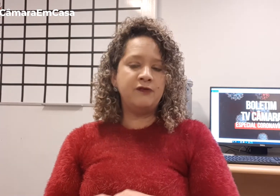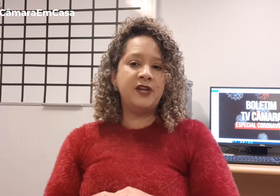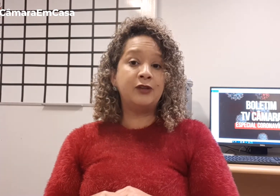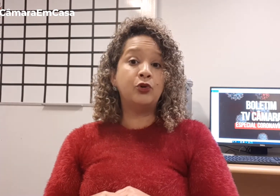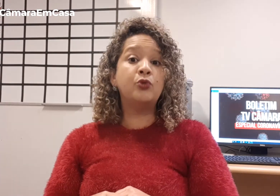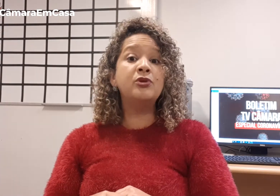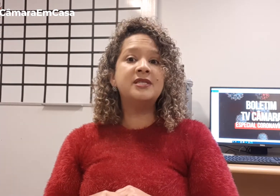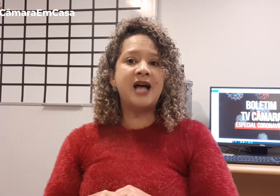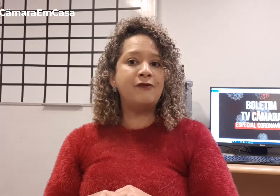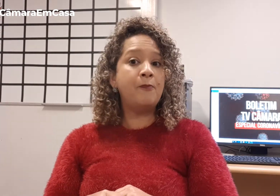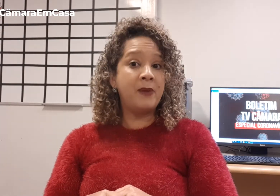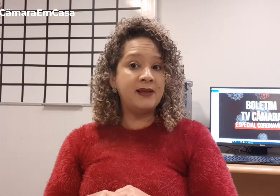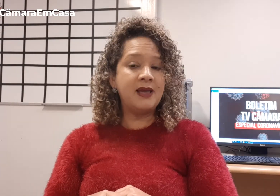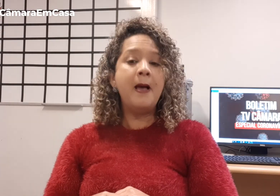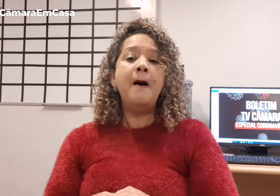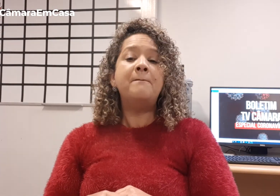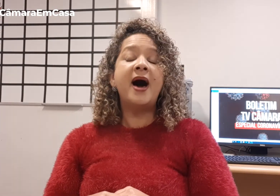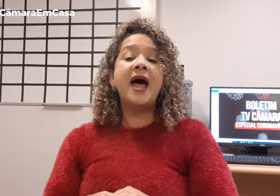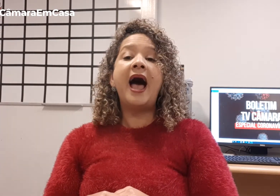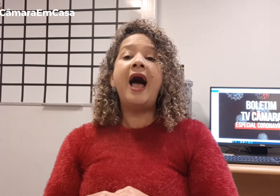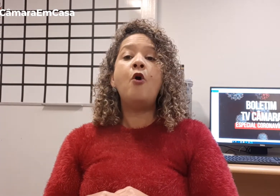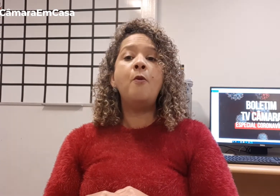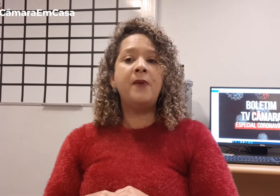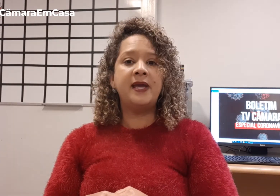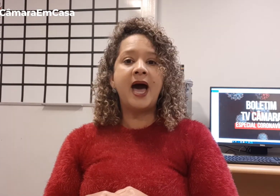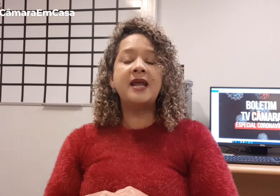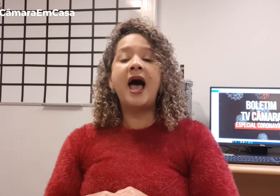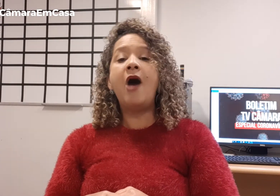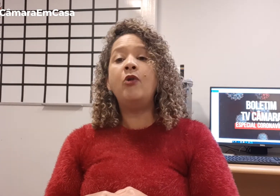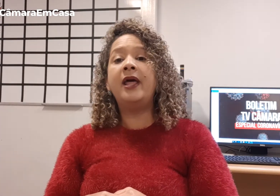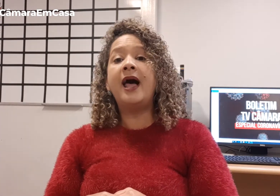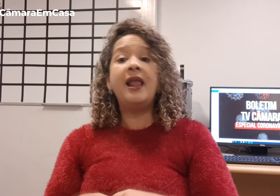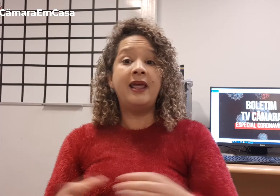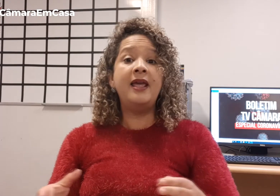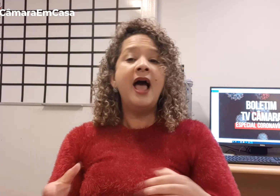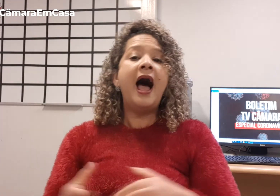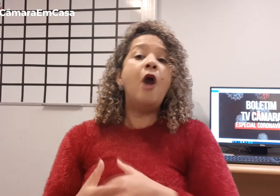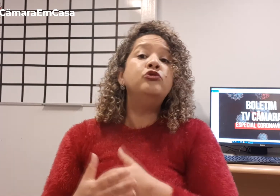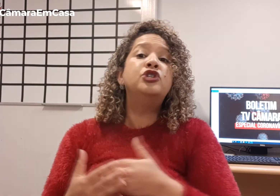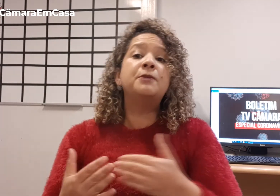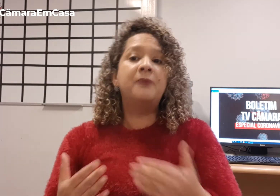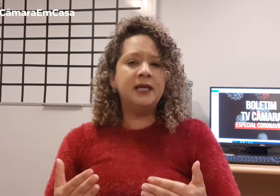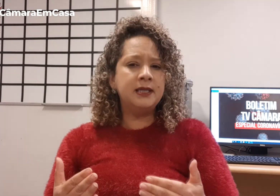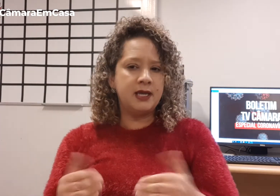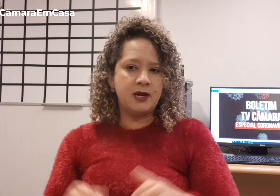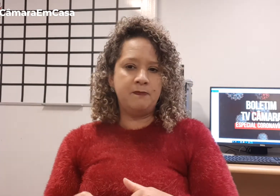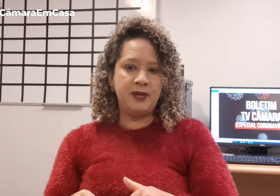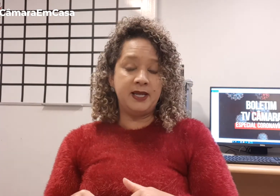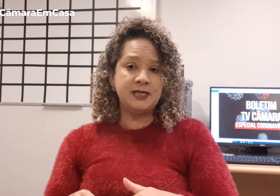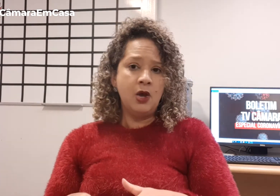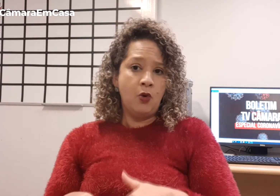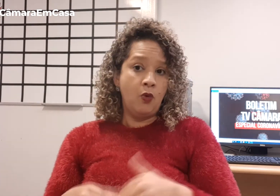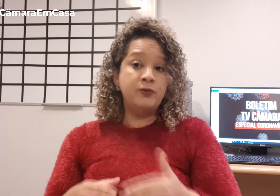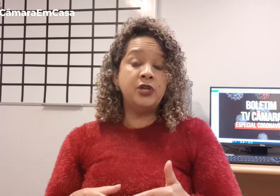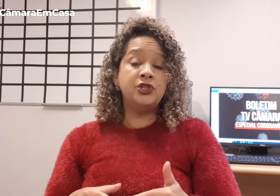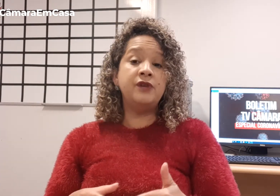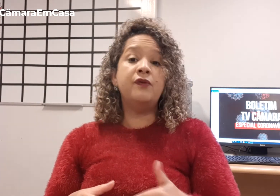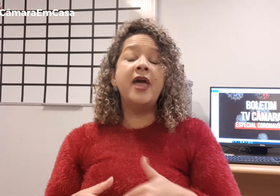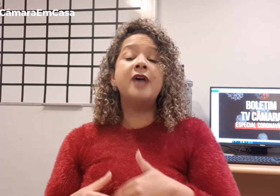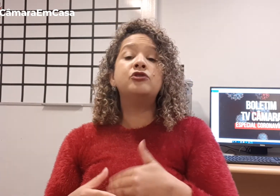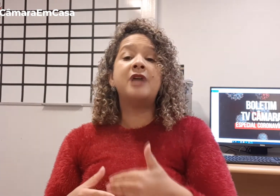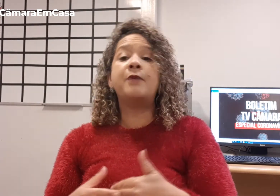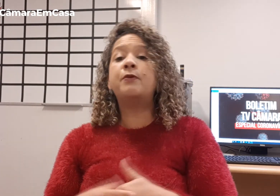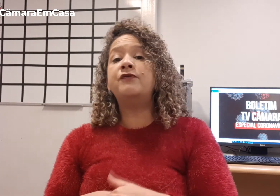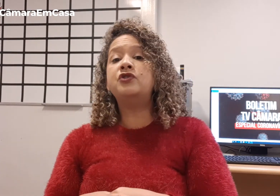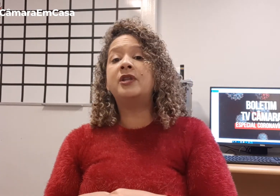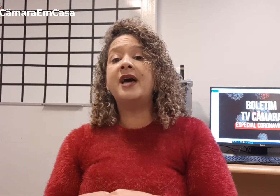proposta pelo vereador Gustavo Peta para acompanhar a lei Aldir Blanc em Campinas. O objetivo